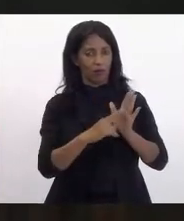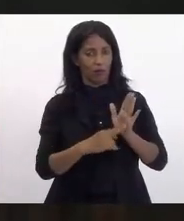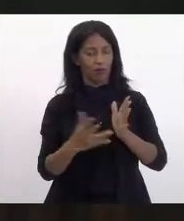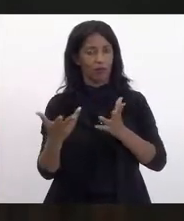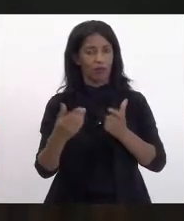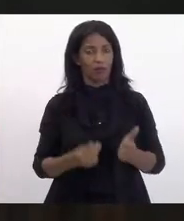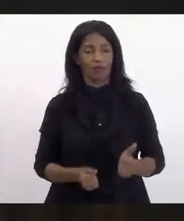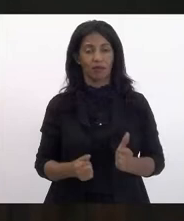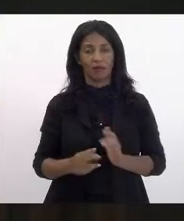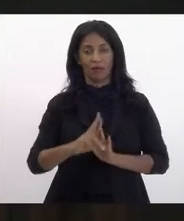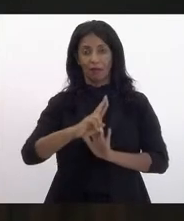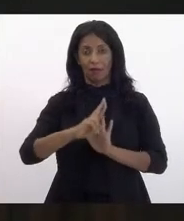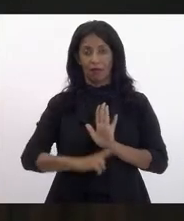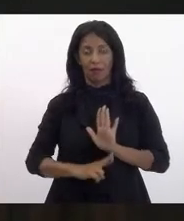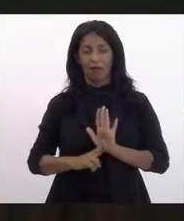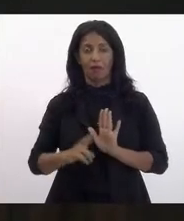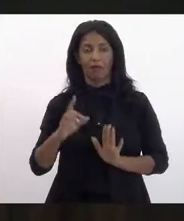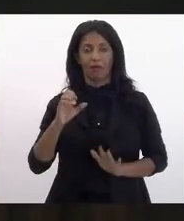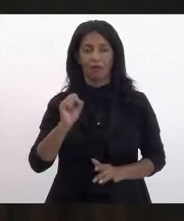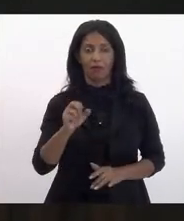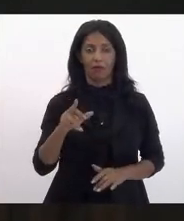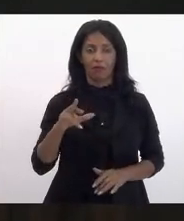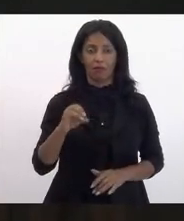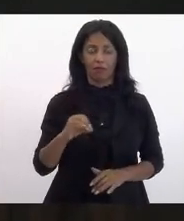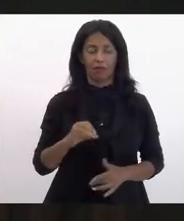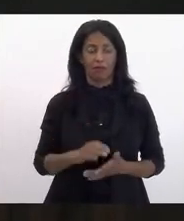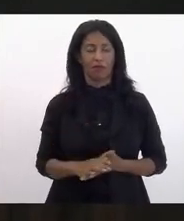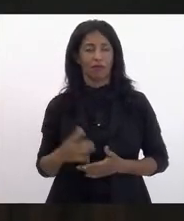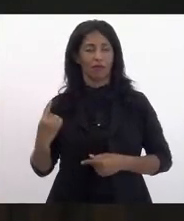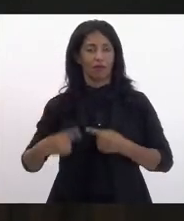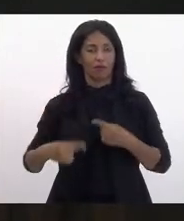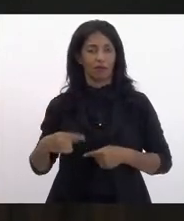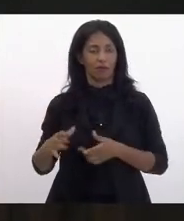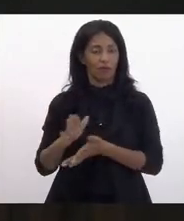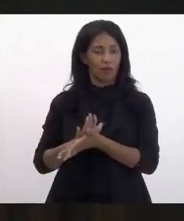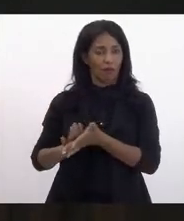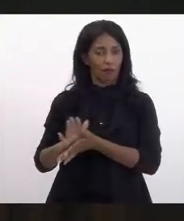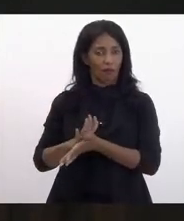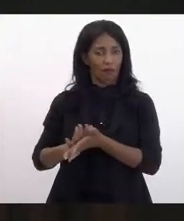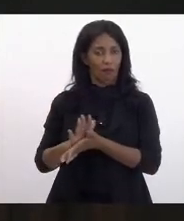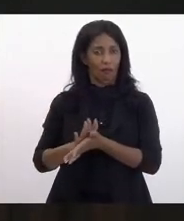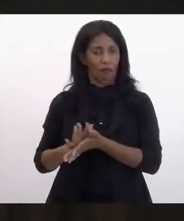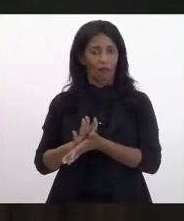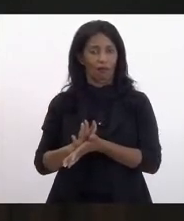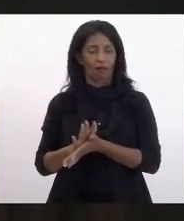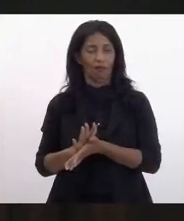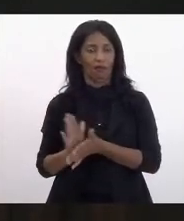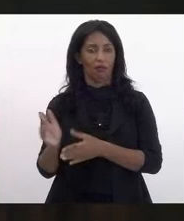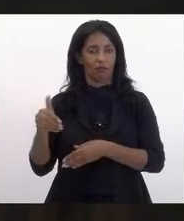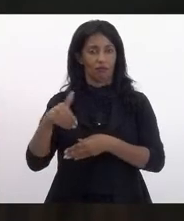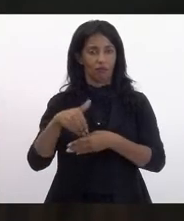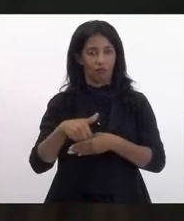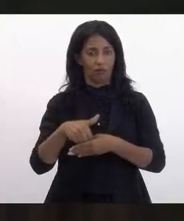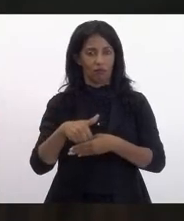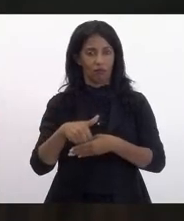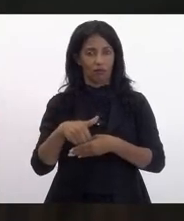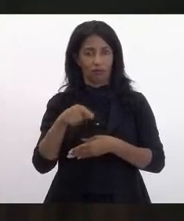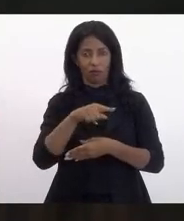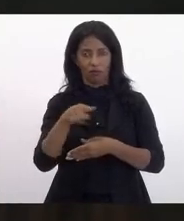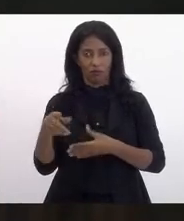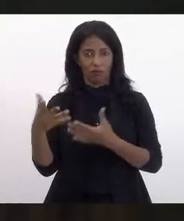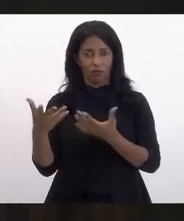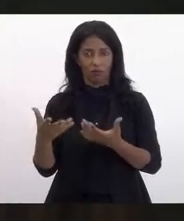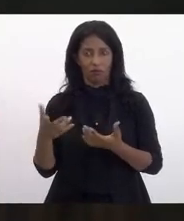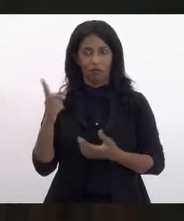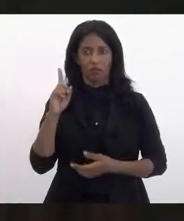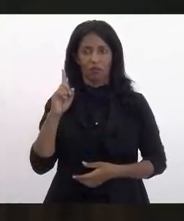favorável. Relator, deputado Sérgio Fernando. Em discussão, não havendo que queira discutir, encerrada a discussão. Em votação,